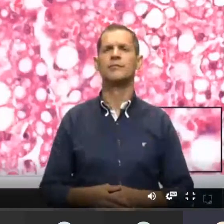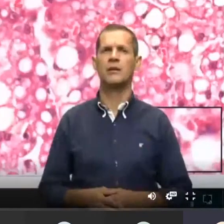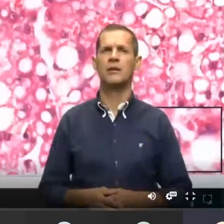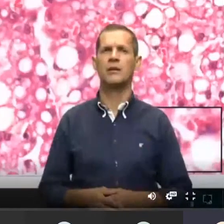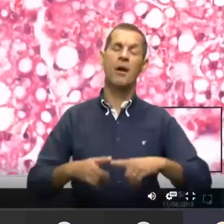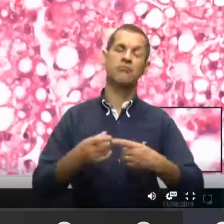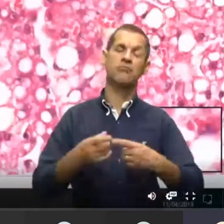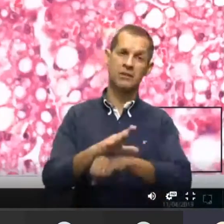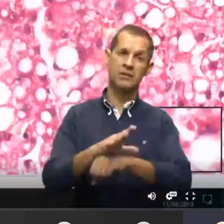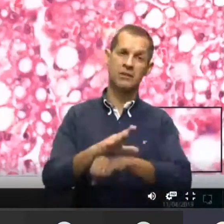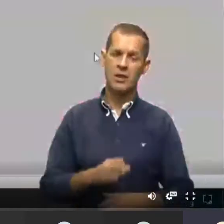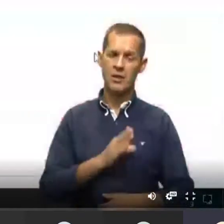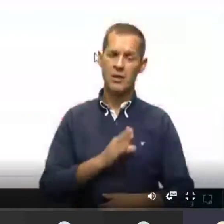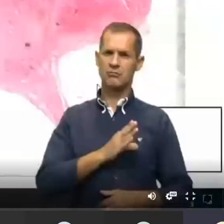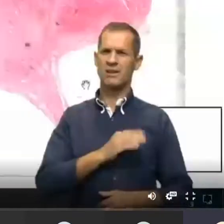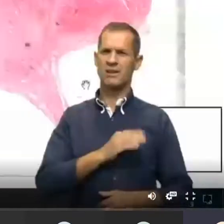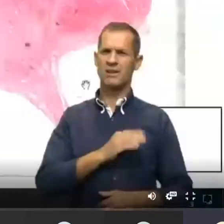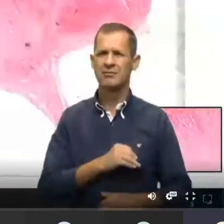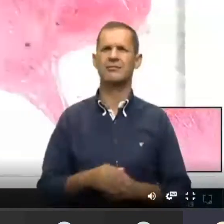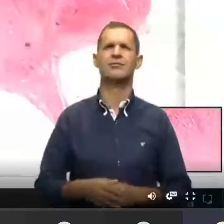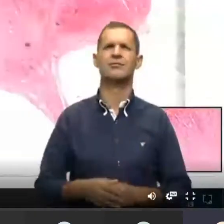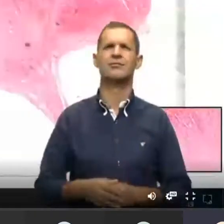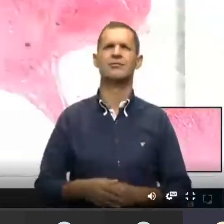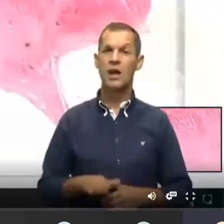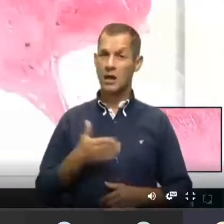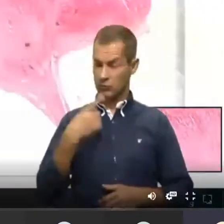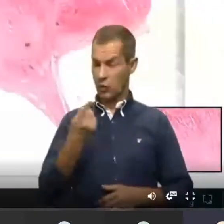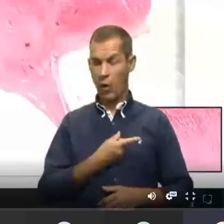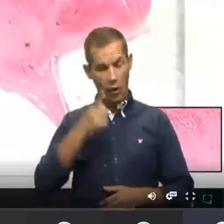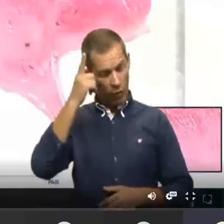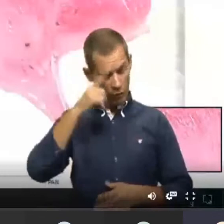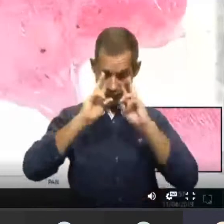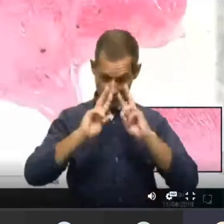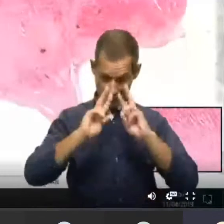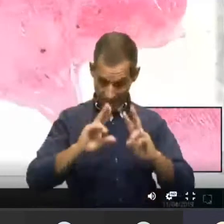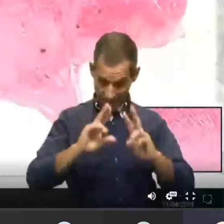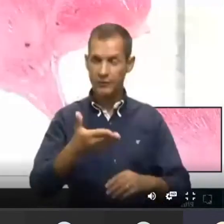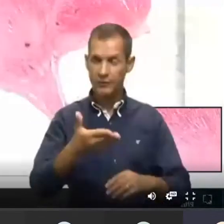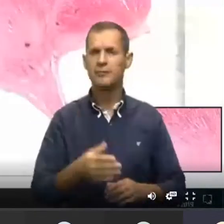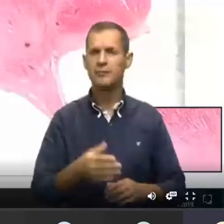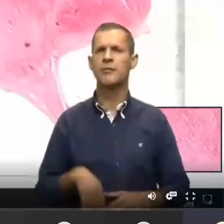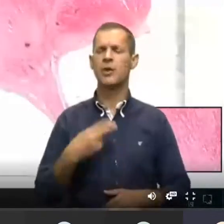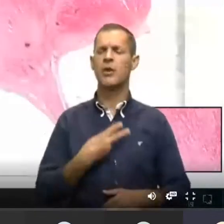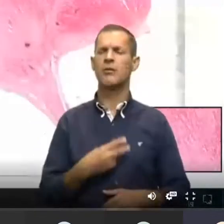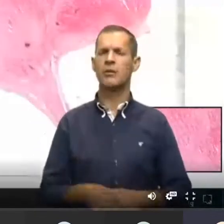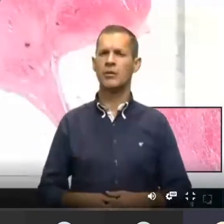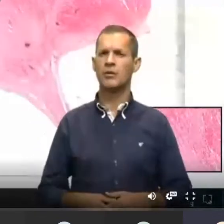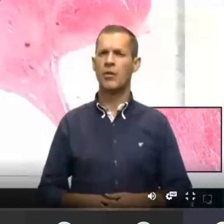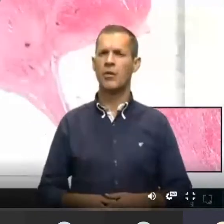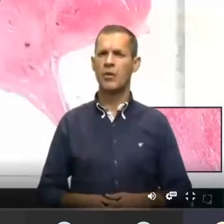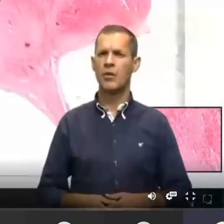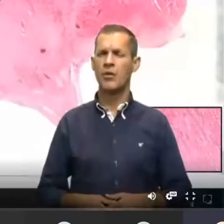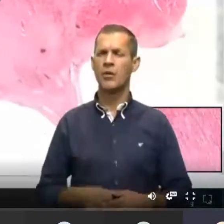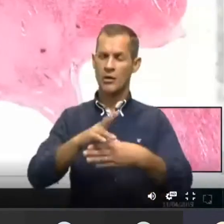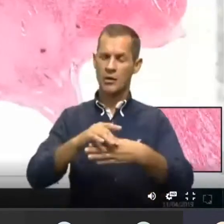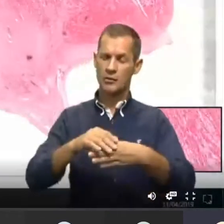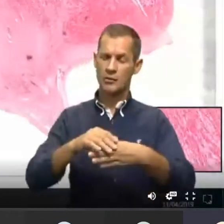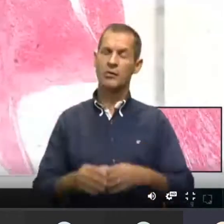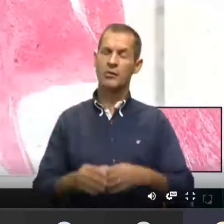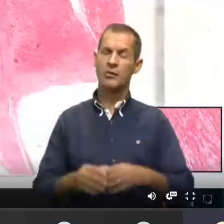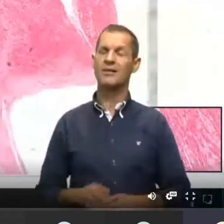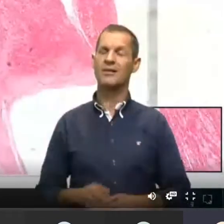Lâmina de infarto agudo do miocárdio. Então, a gente já consegue ver o nosso corte histológico